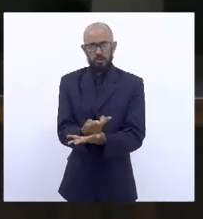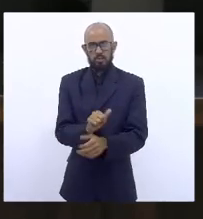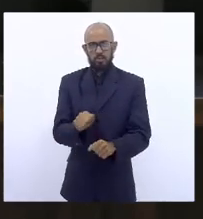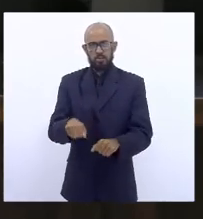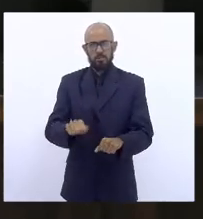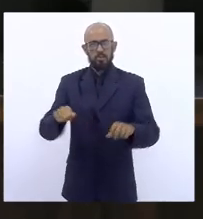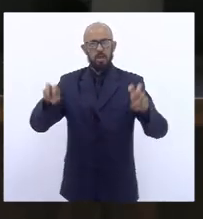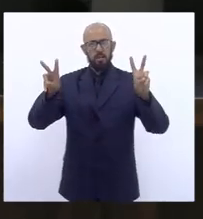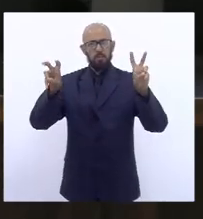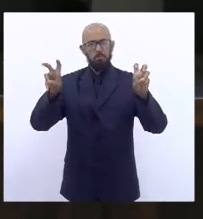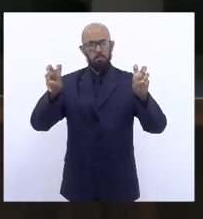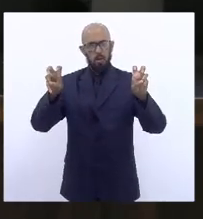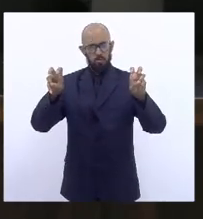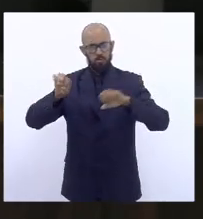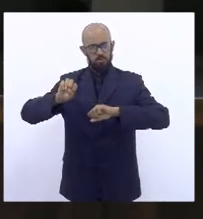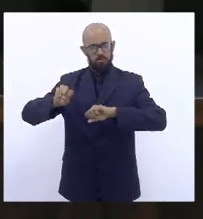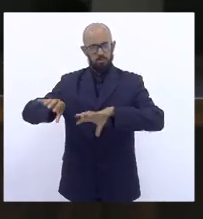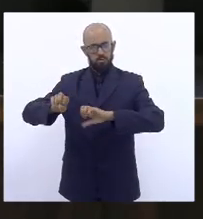pauta da educação.